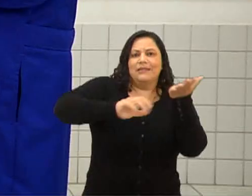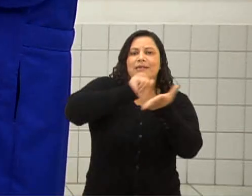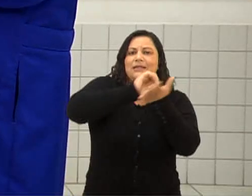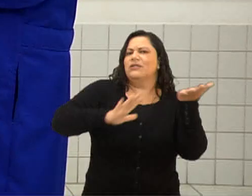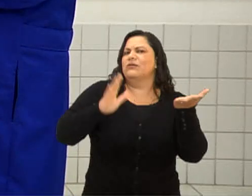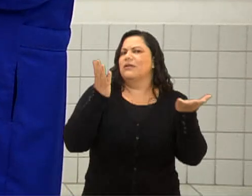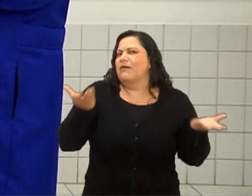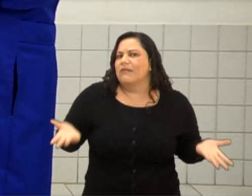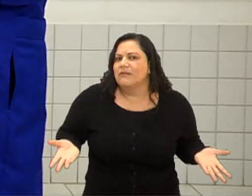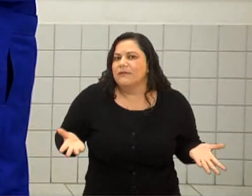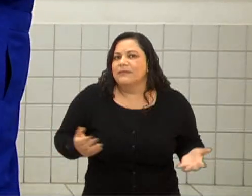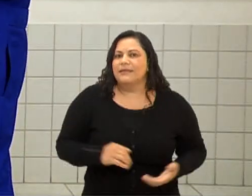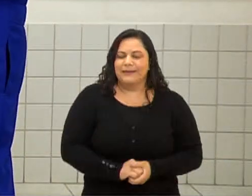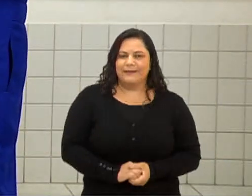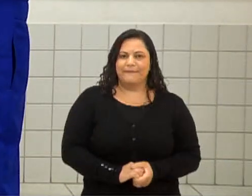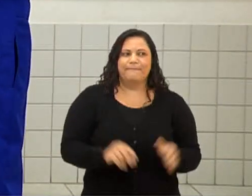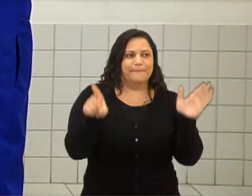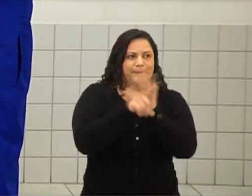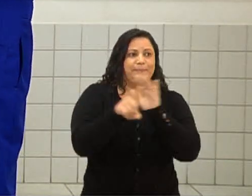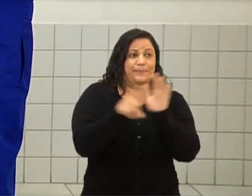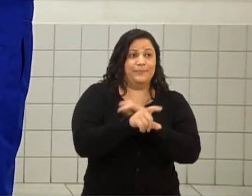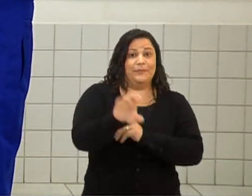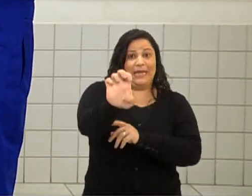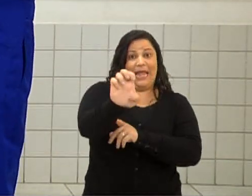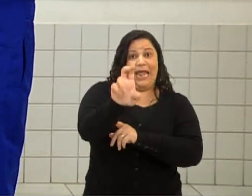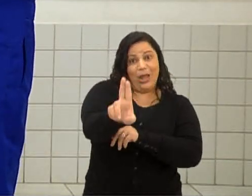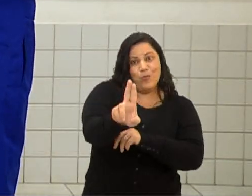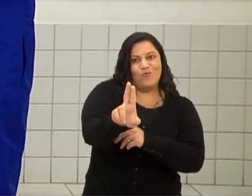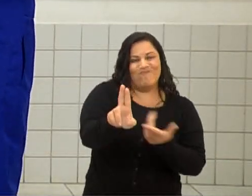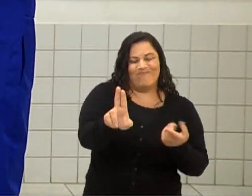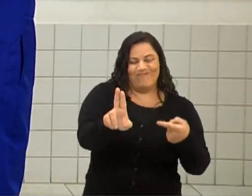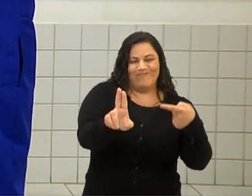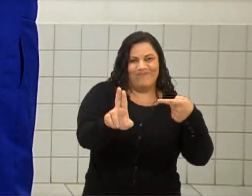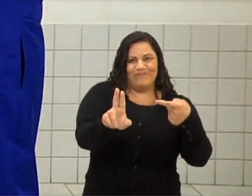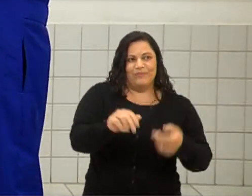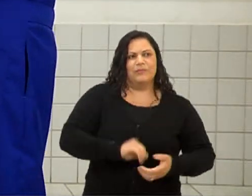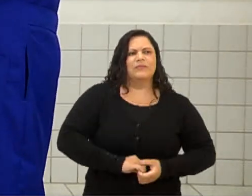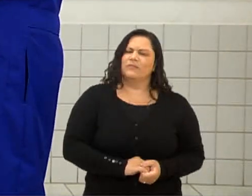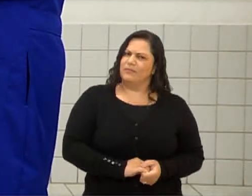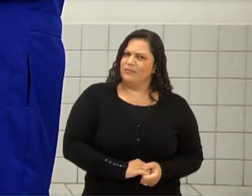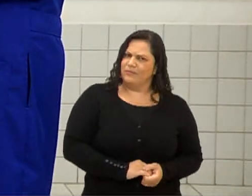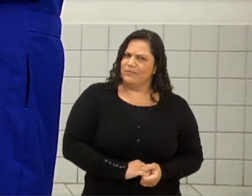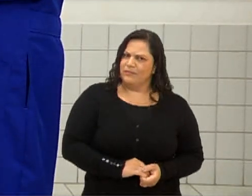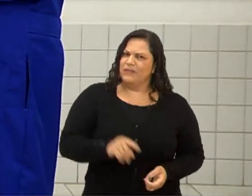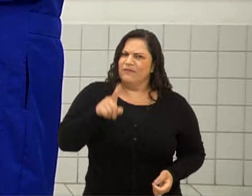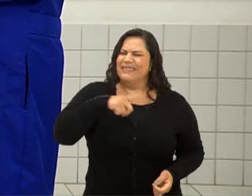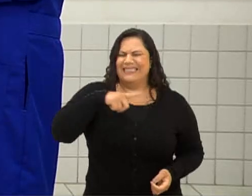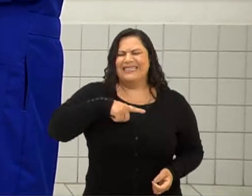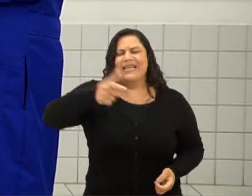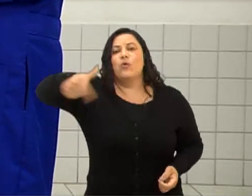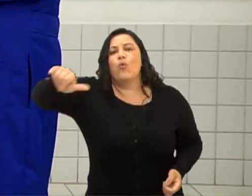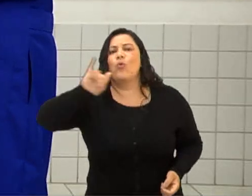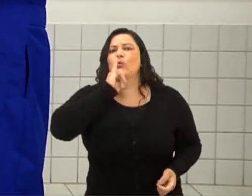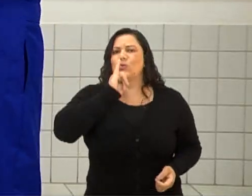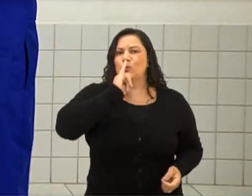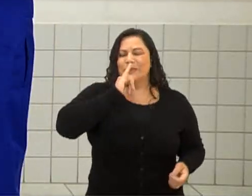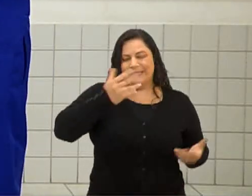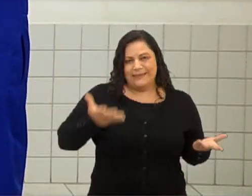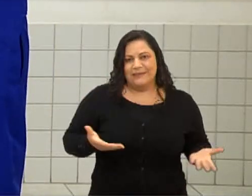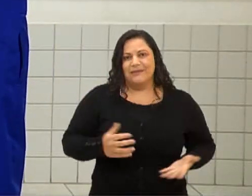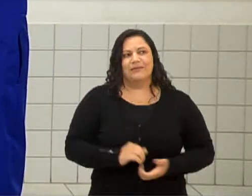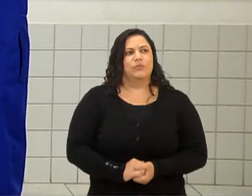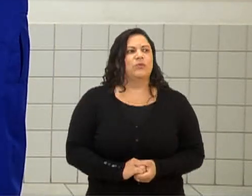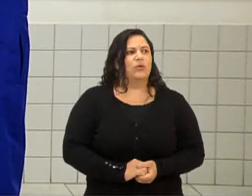Rosa. Ali diz que você colocou, eu fiz. Você tem um outro exemplo? Olha, eu